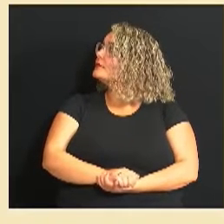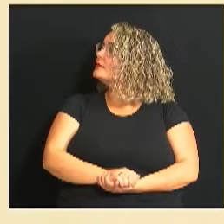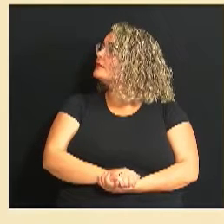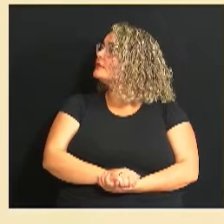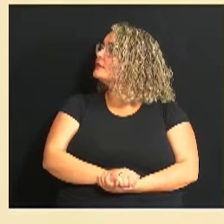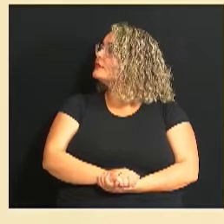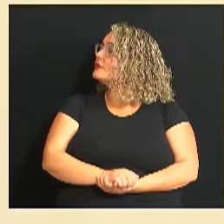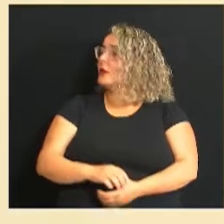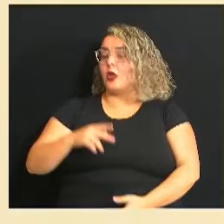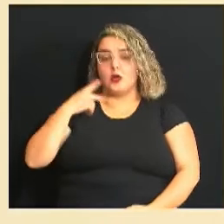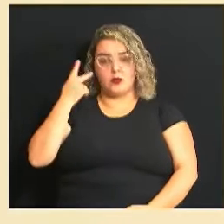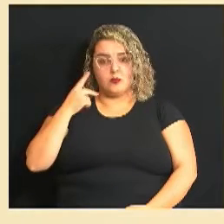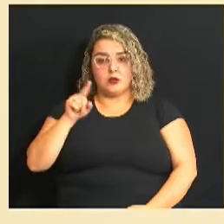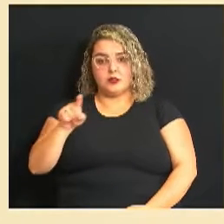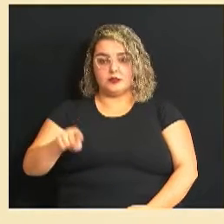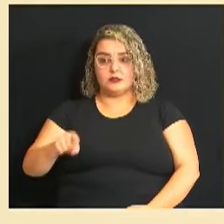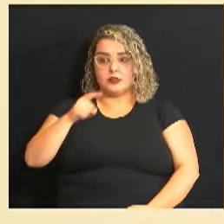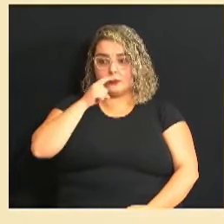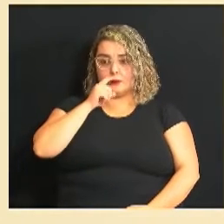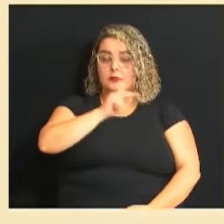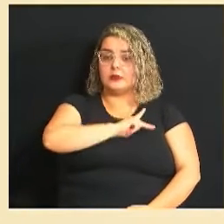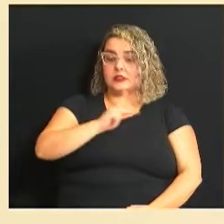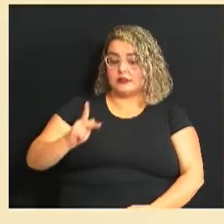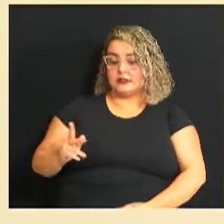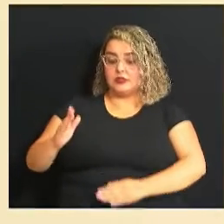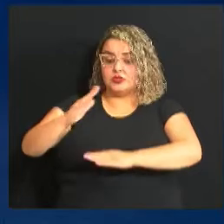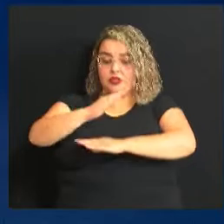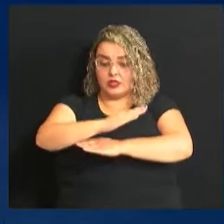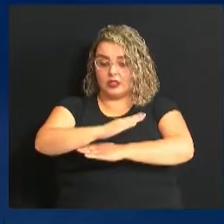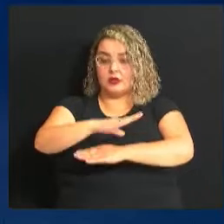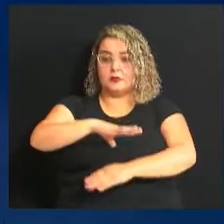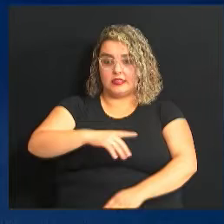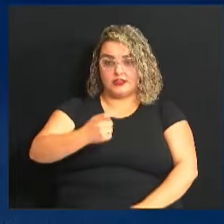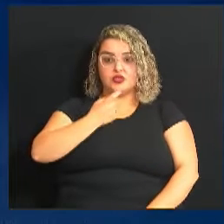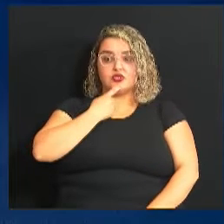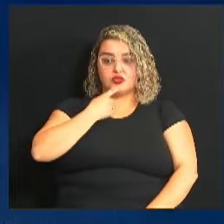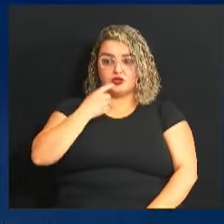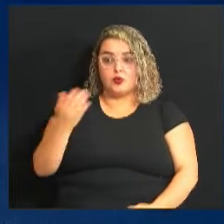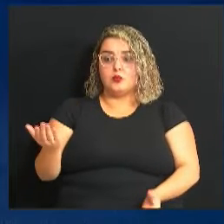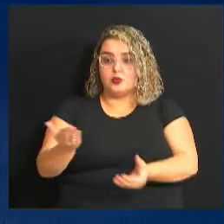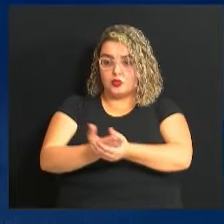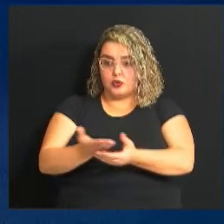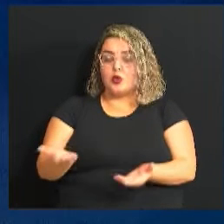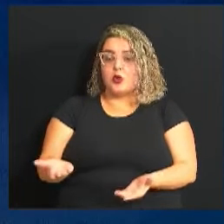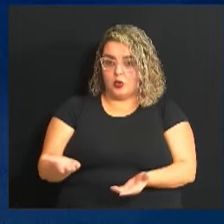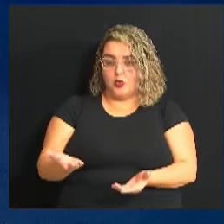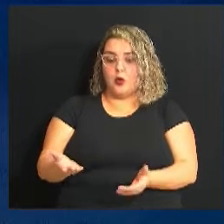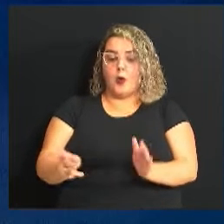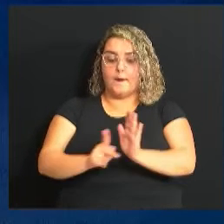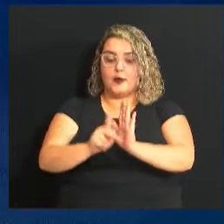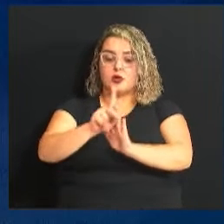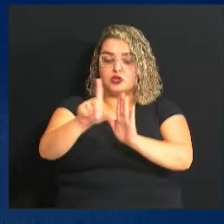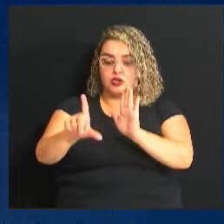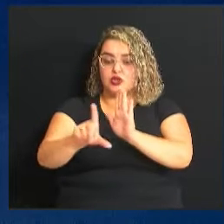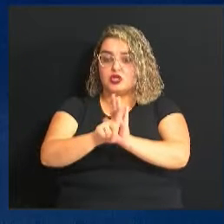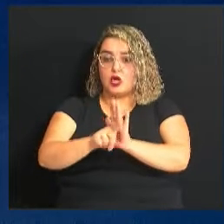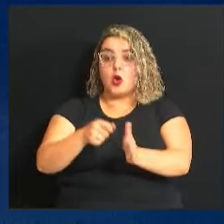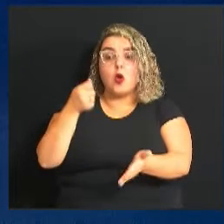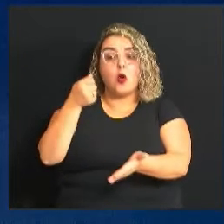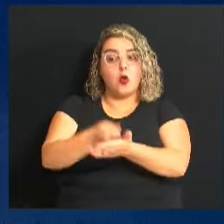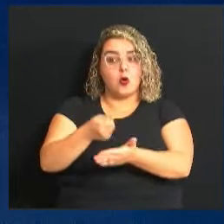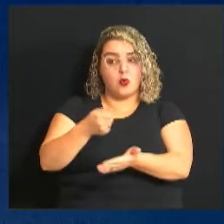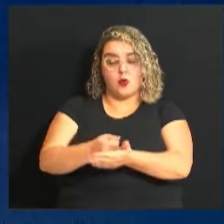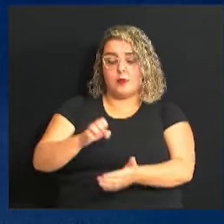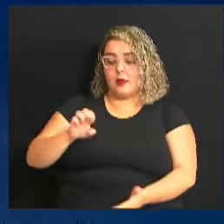O vereador Zé Carlos, presidente da Câmara de Campinas, protocolou um projeto de lei que obriga a